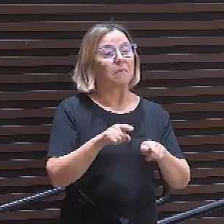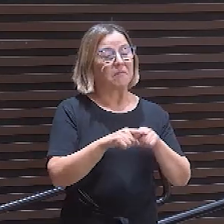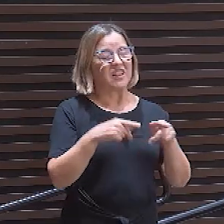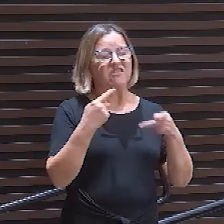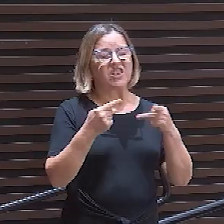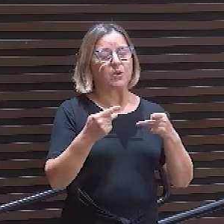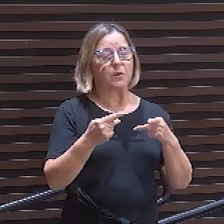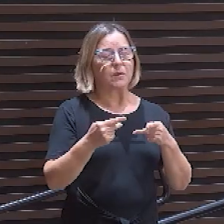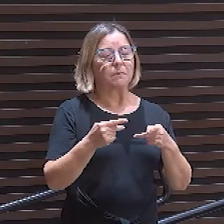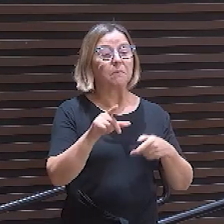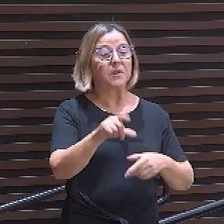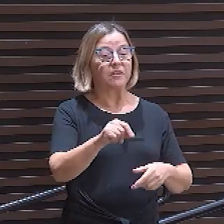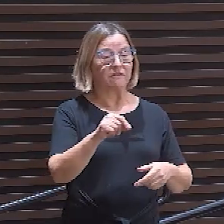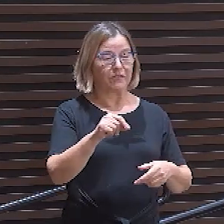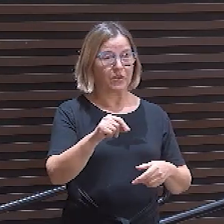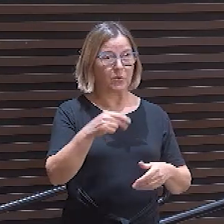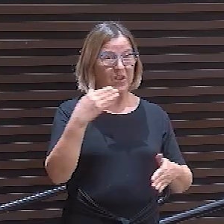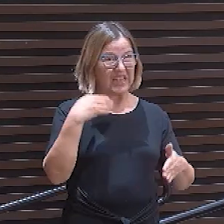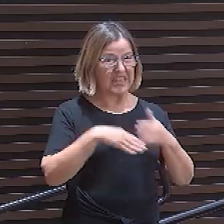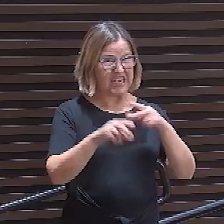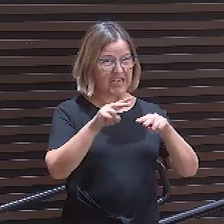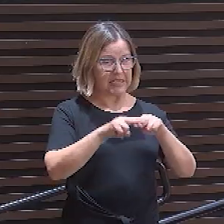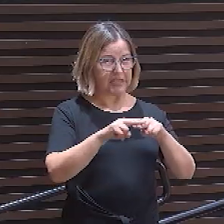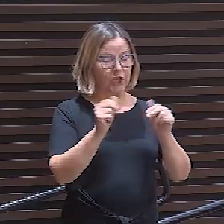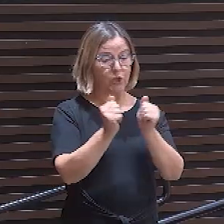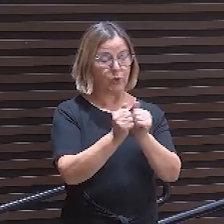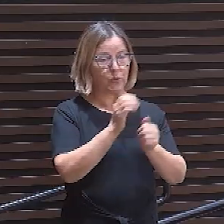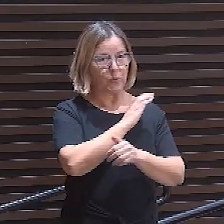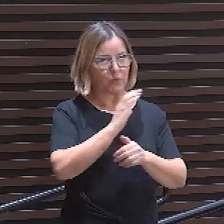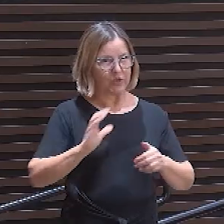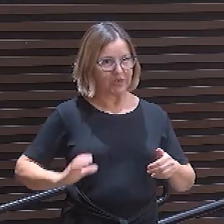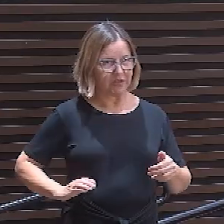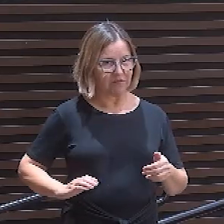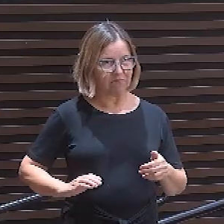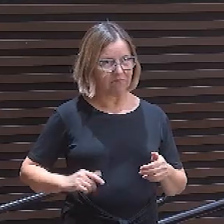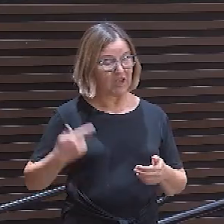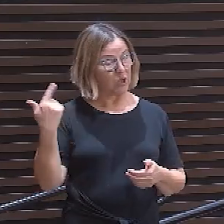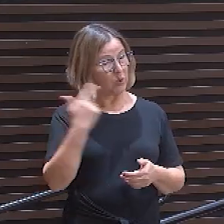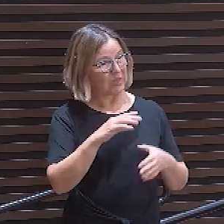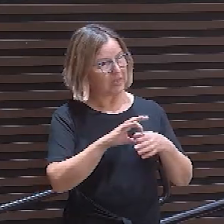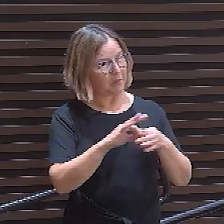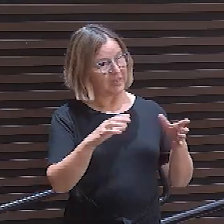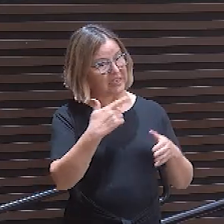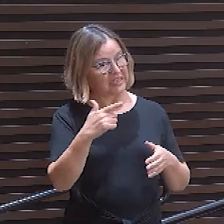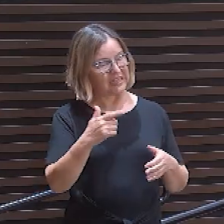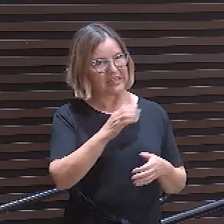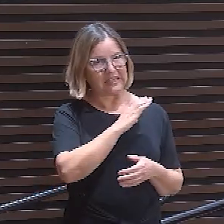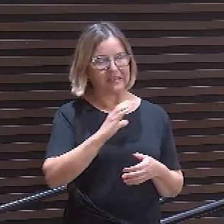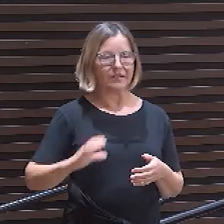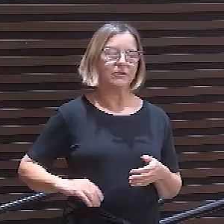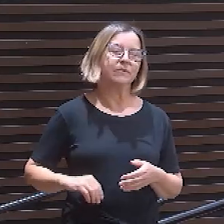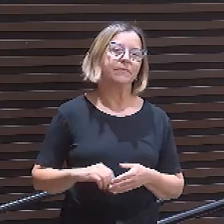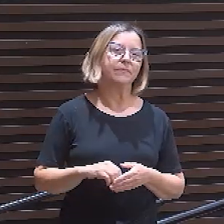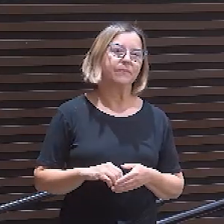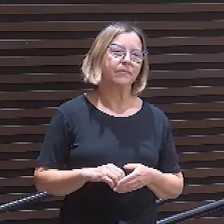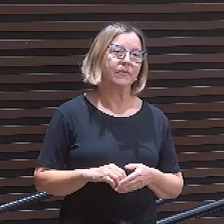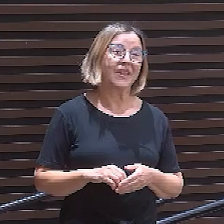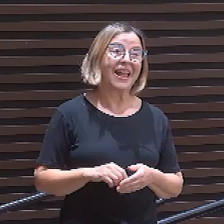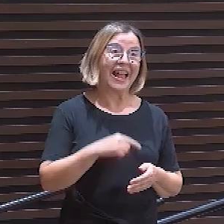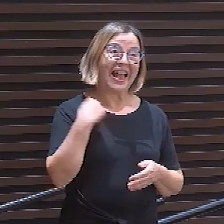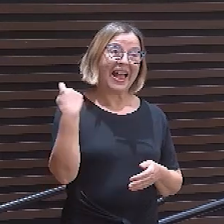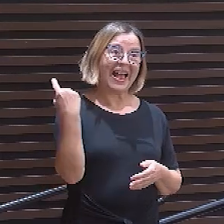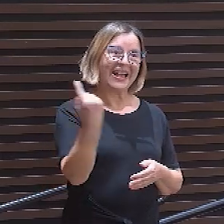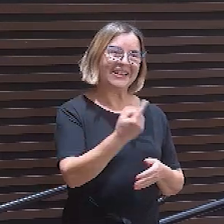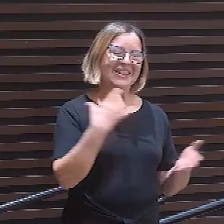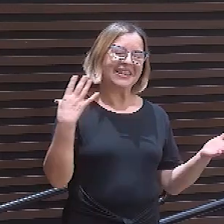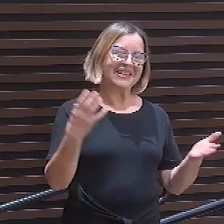que a liberdade sem Ele. Nós devemos lembrar diariamente, pois a nossa redenção está firmada